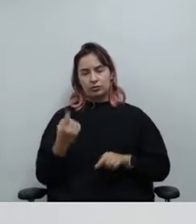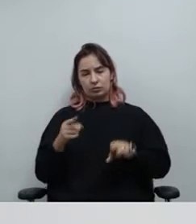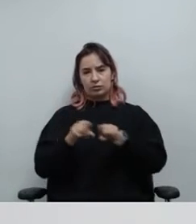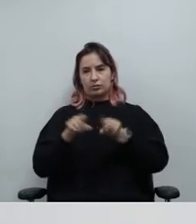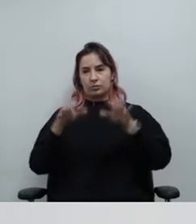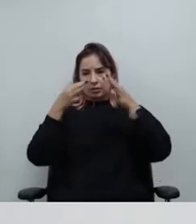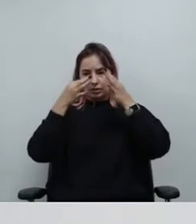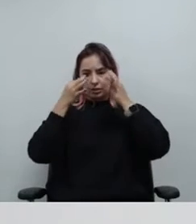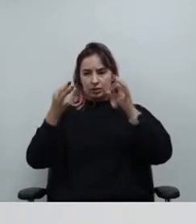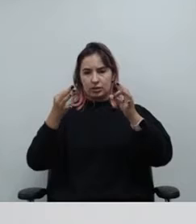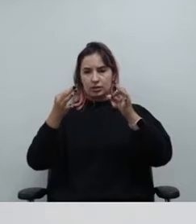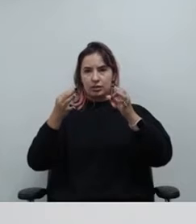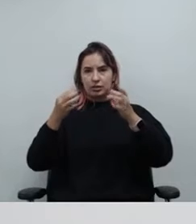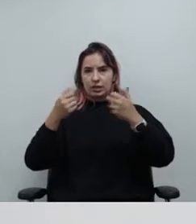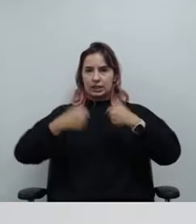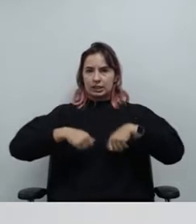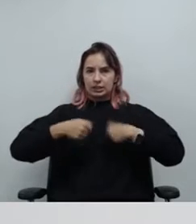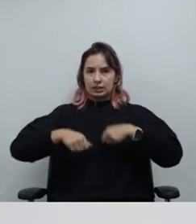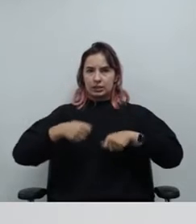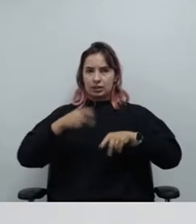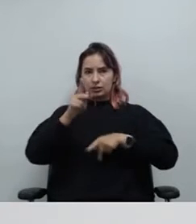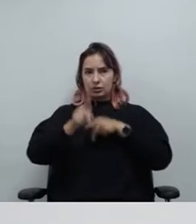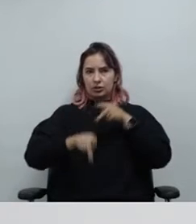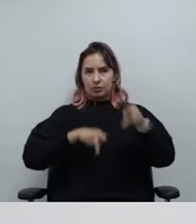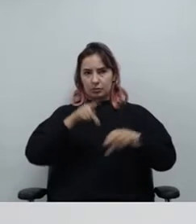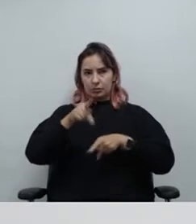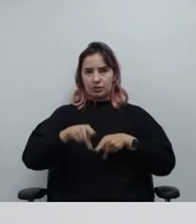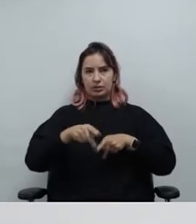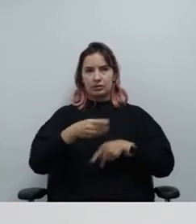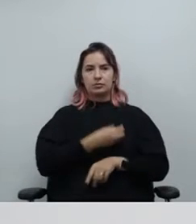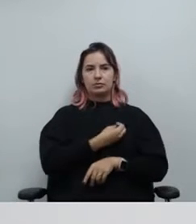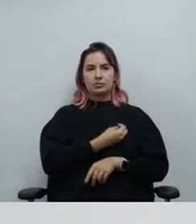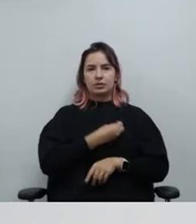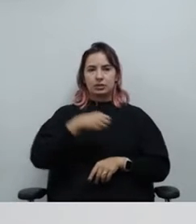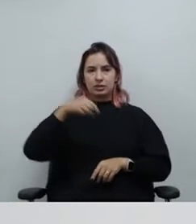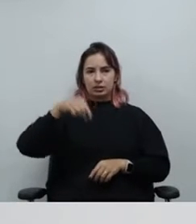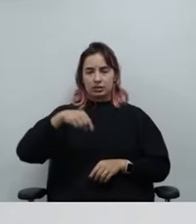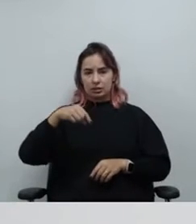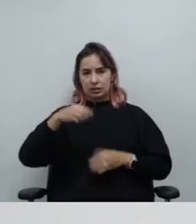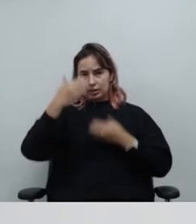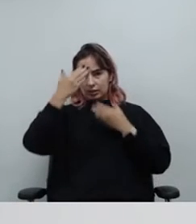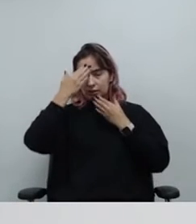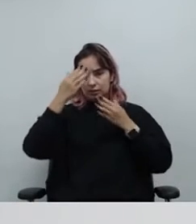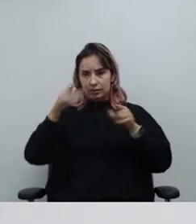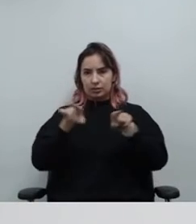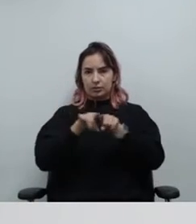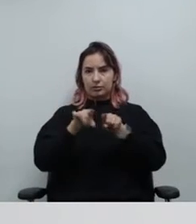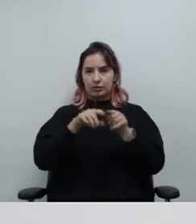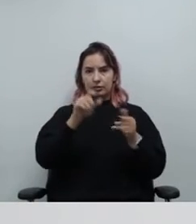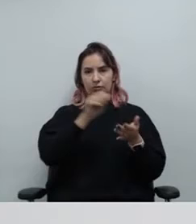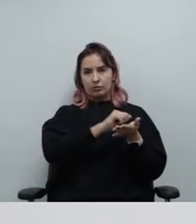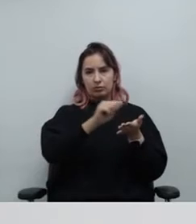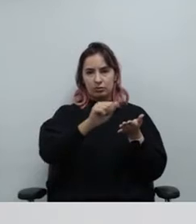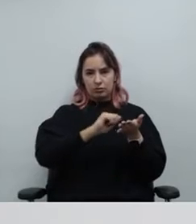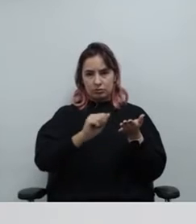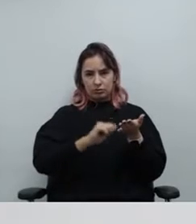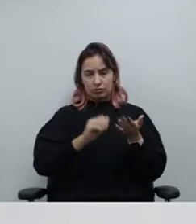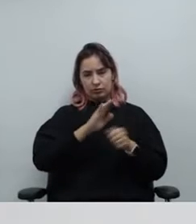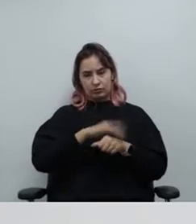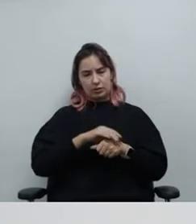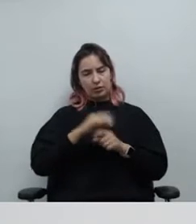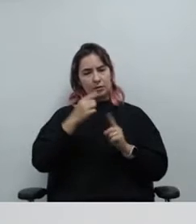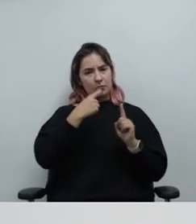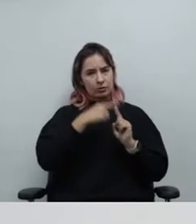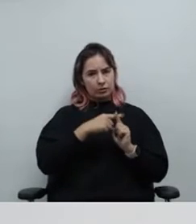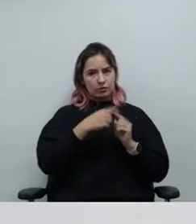às necessidades da população que comparecem aqui à nossa instituição. Agradecer também os registros que fez, positivos,